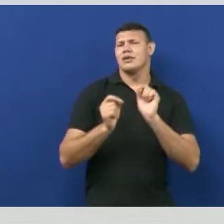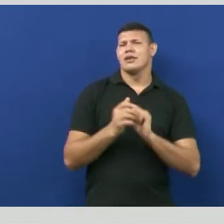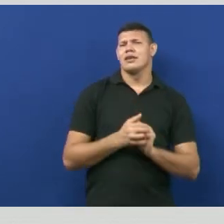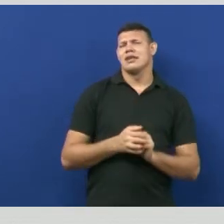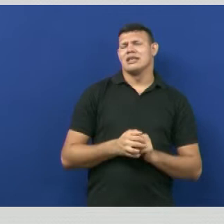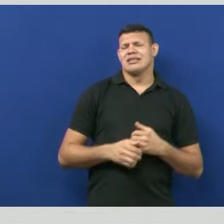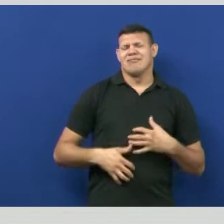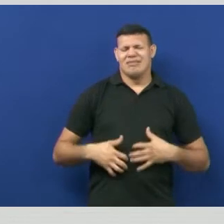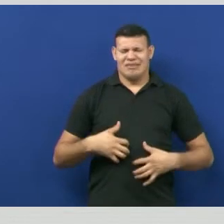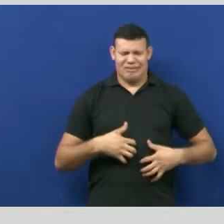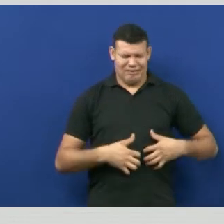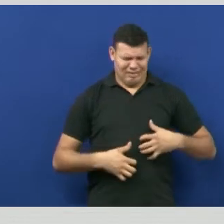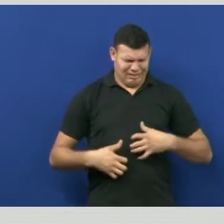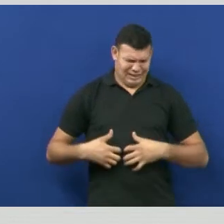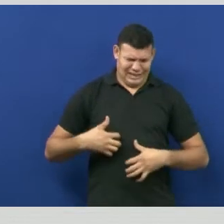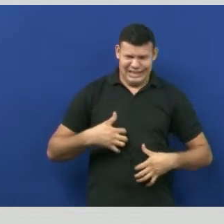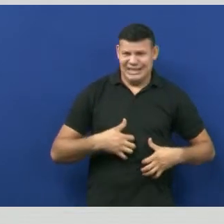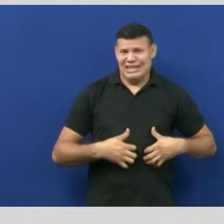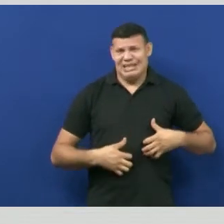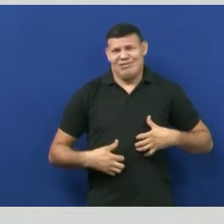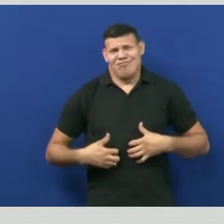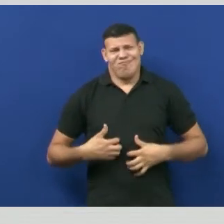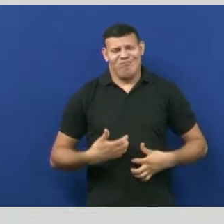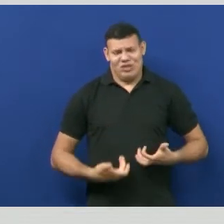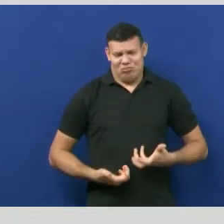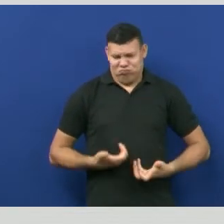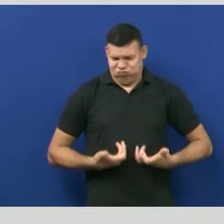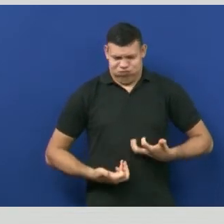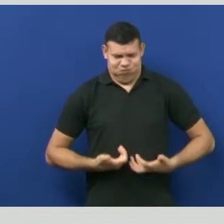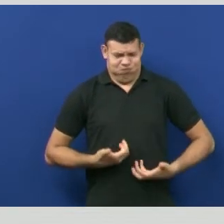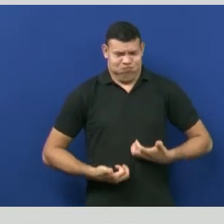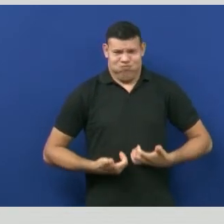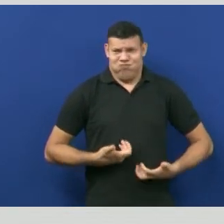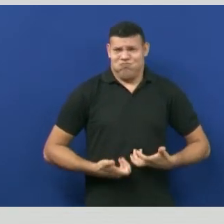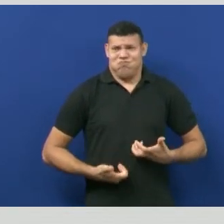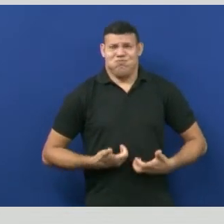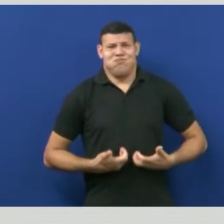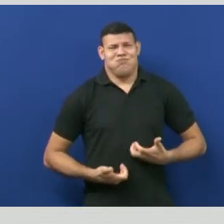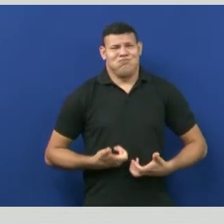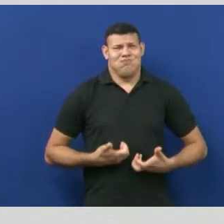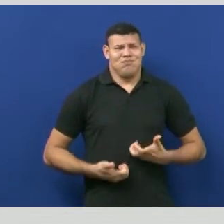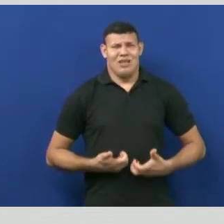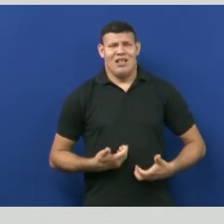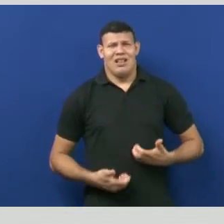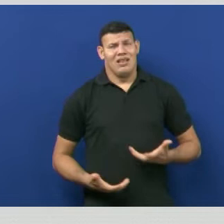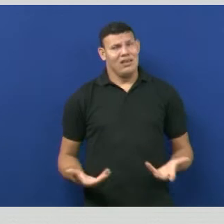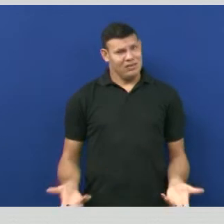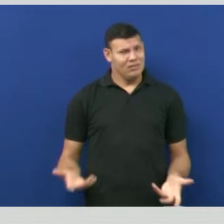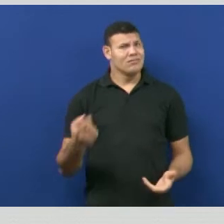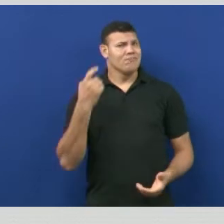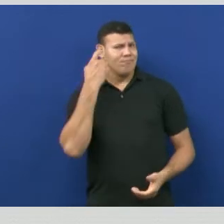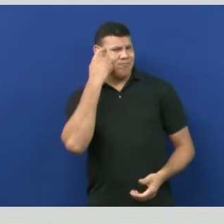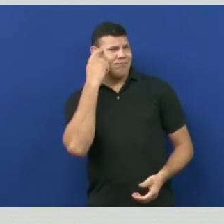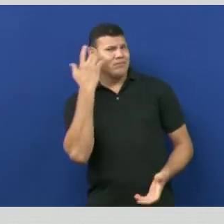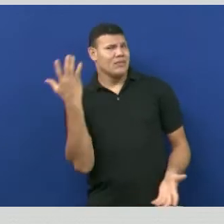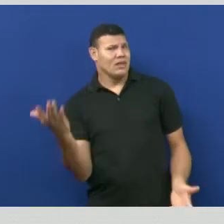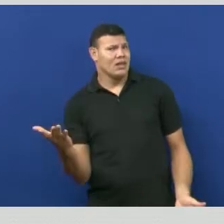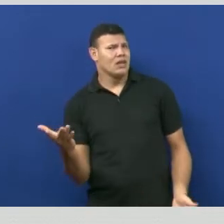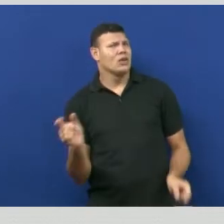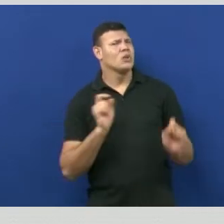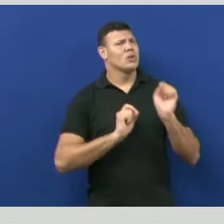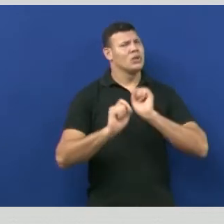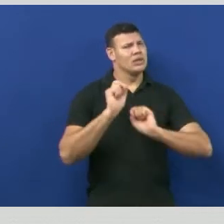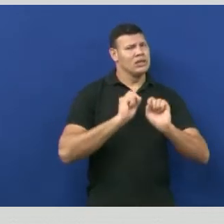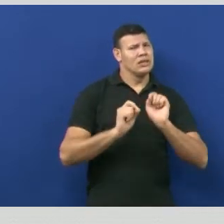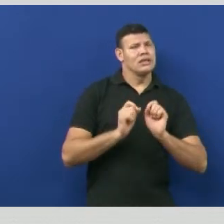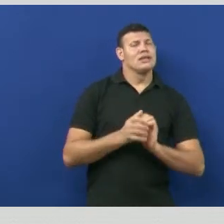azia. Quando estamos com azia, isso quer dizer que há uma produção de ácidos muito grande no nosso